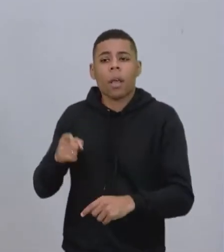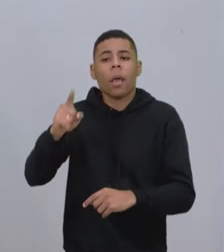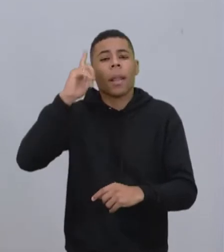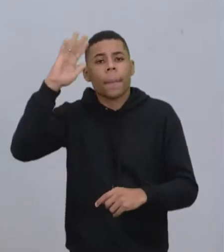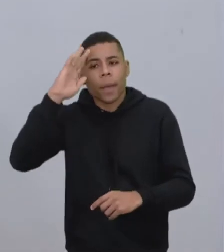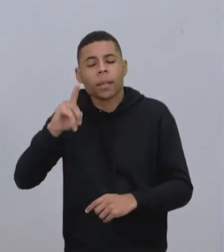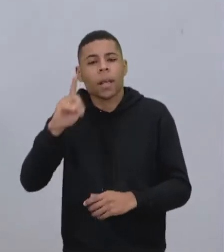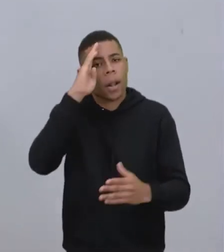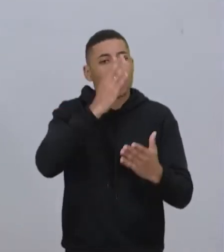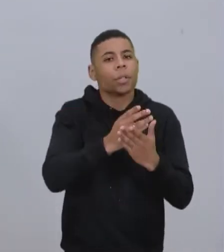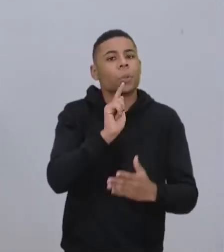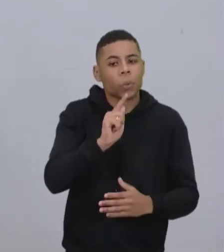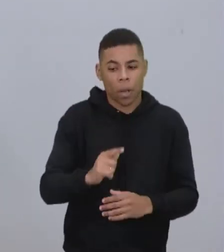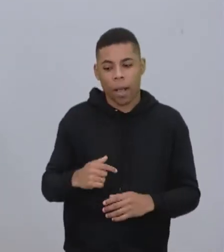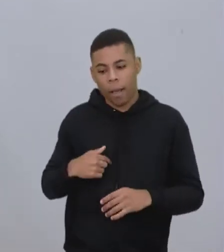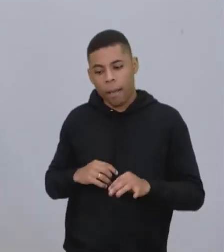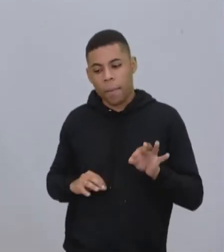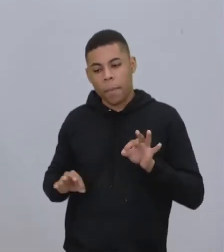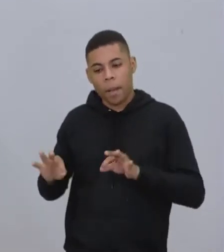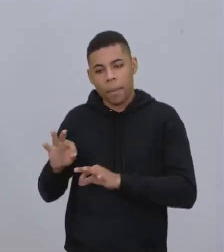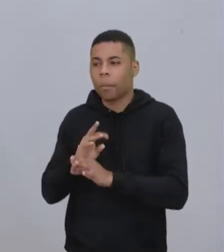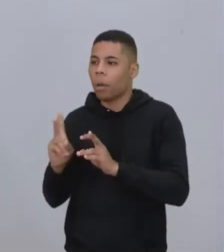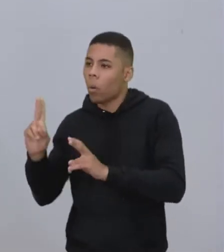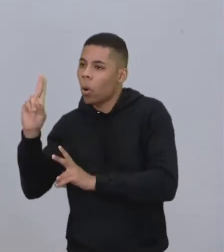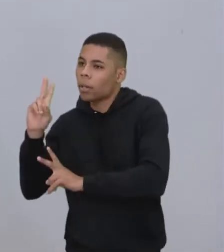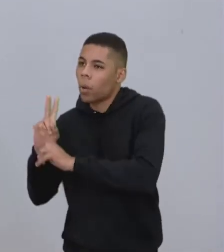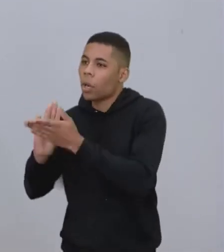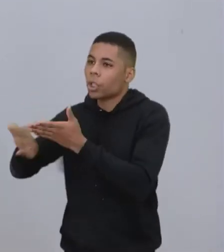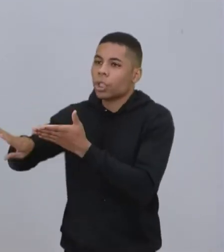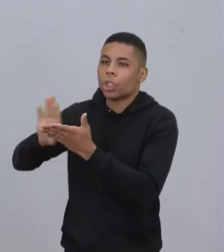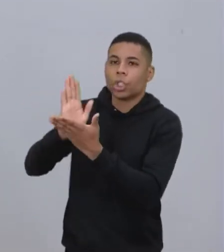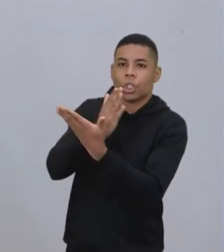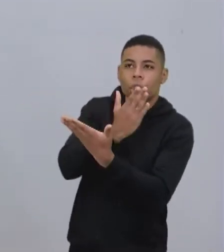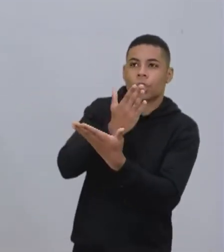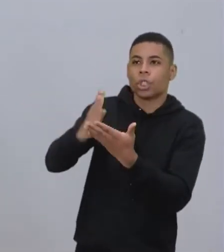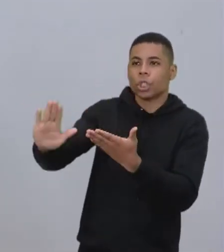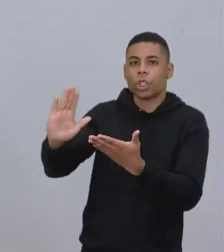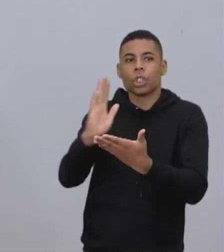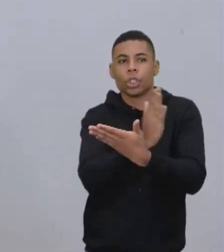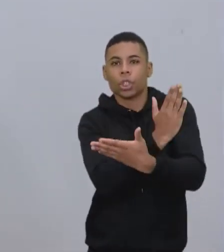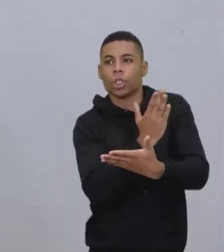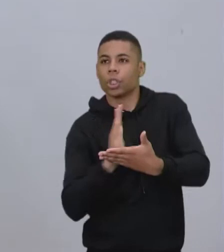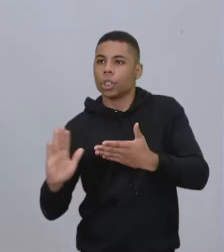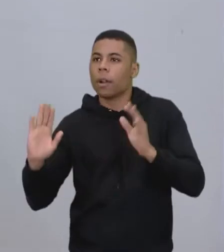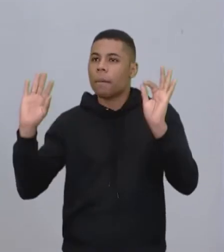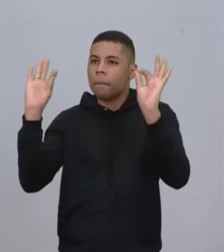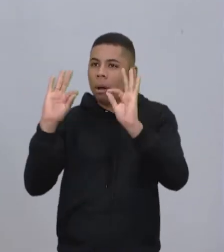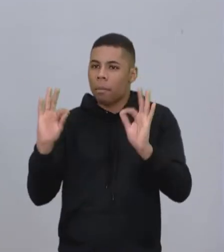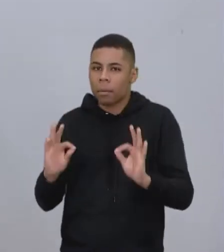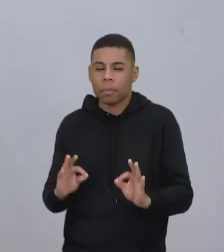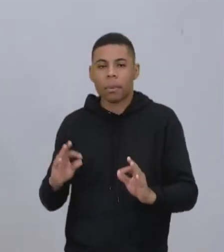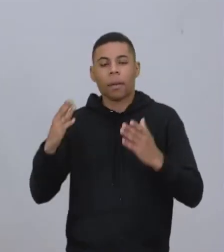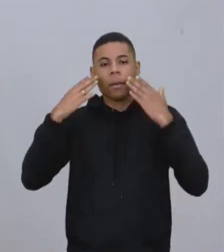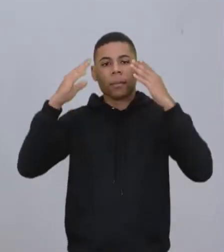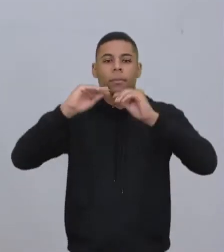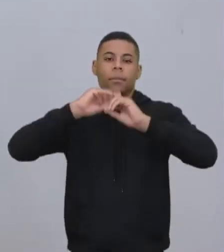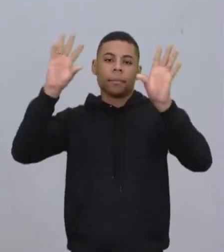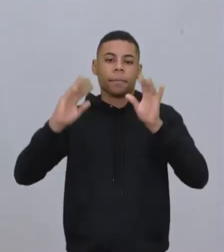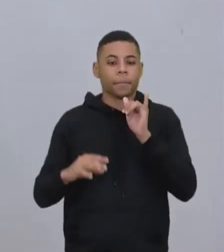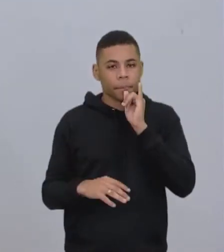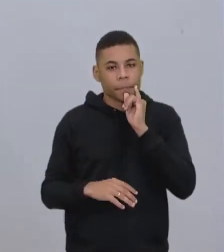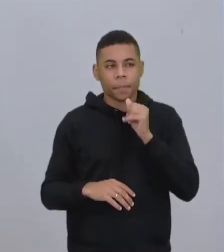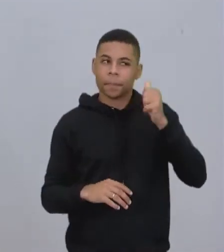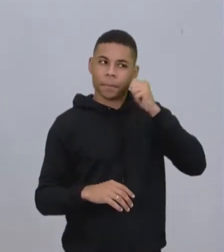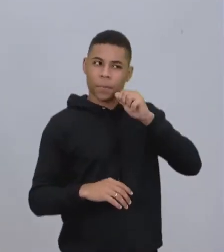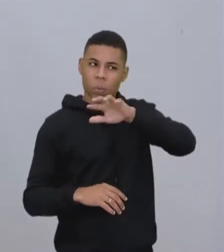criando a persona, que é aí a gente entra realmente na questão da representatividade. Porque nem toda mulher de